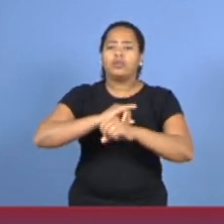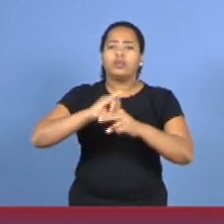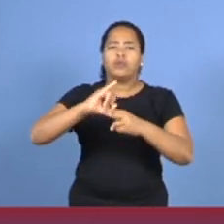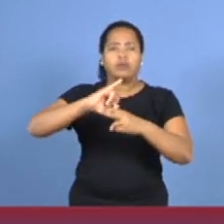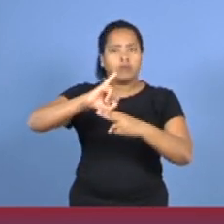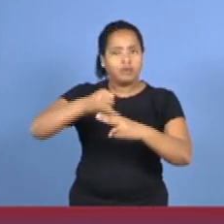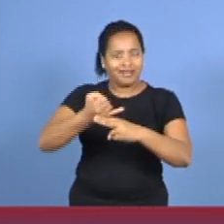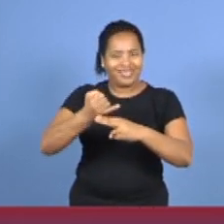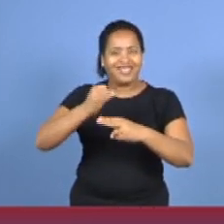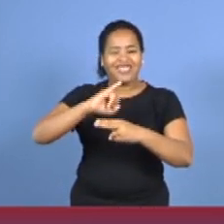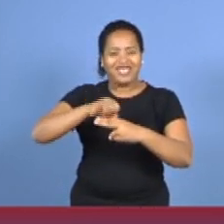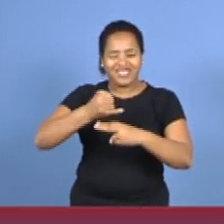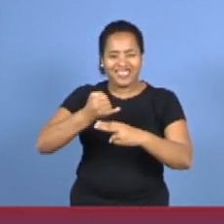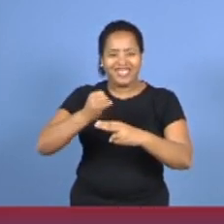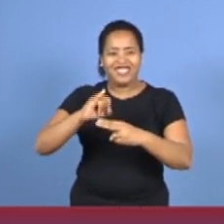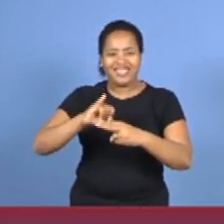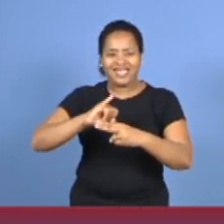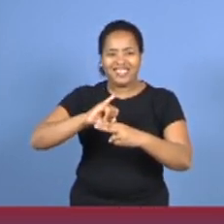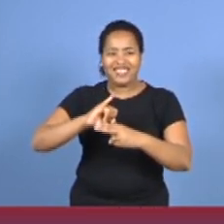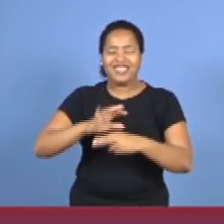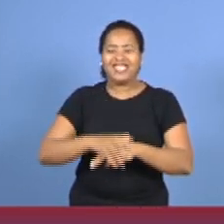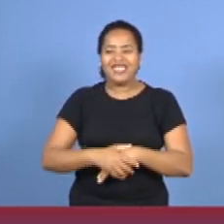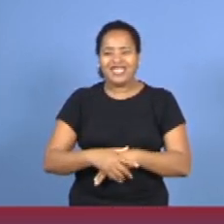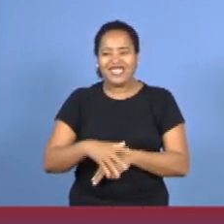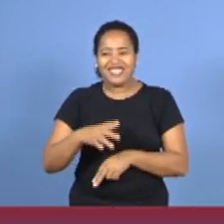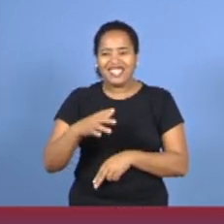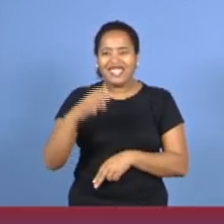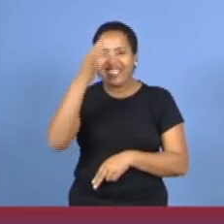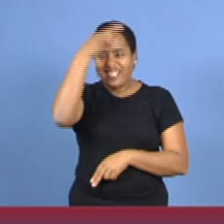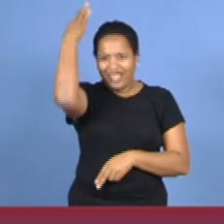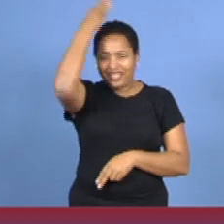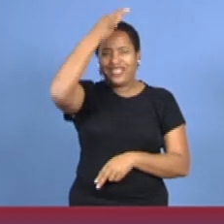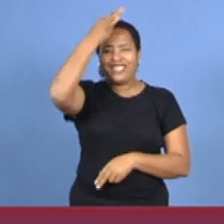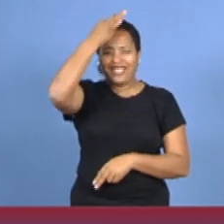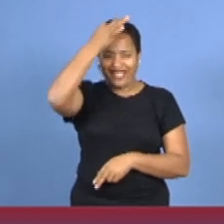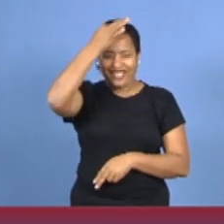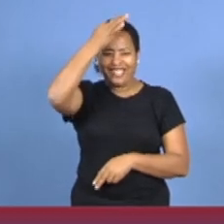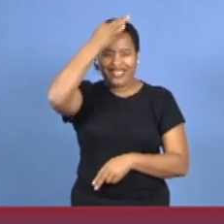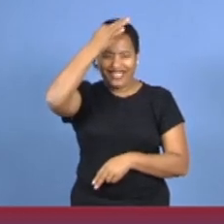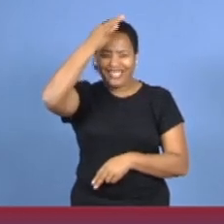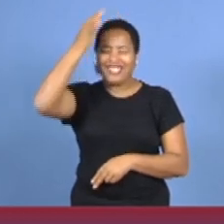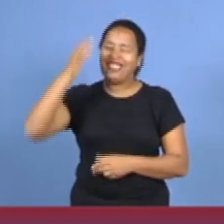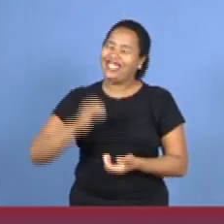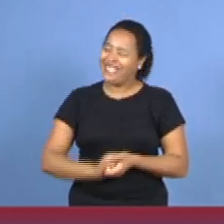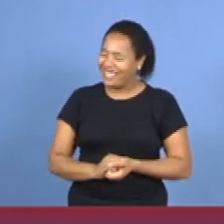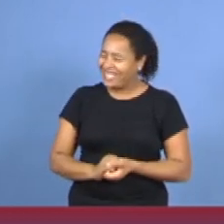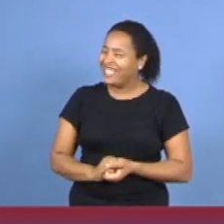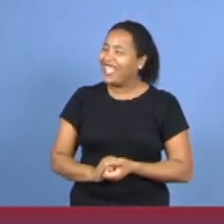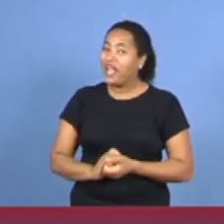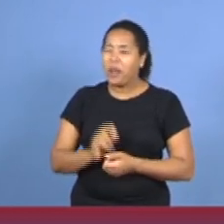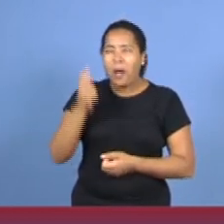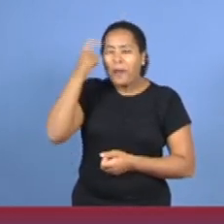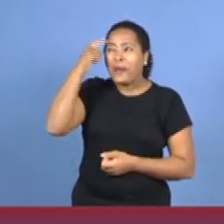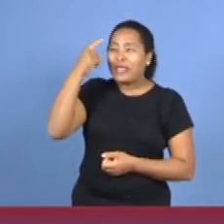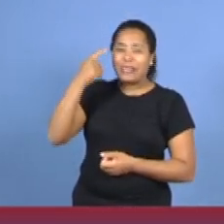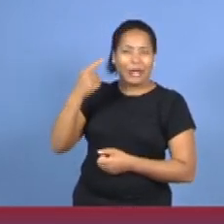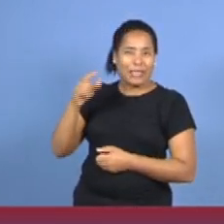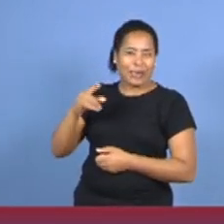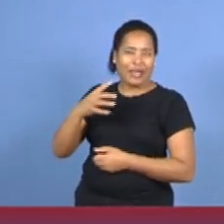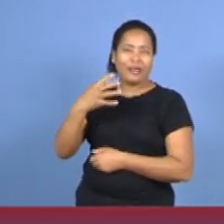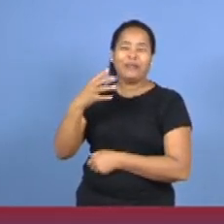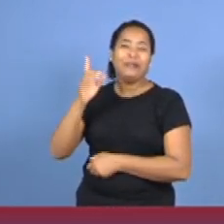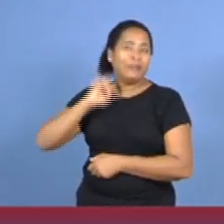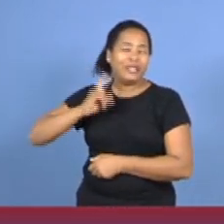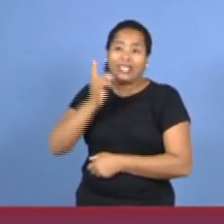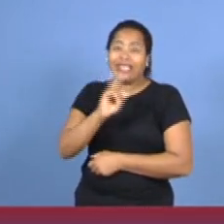Não falou. Falei Minas, Minas Gerais, tá, bem lembrado. Você está negando a origem, rapaz. João Neiva, negando as origens. Estado de, do Espírito Santo,